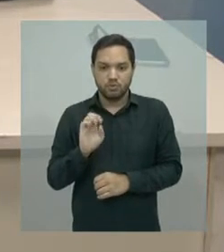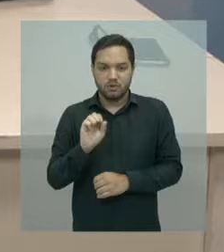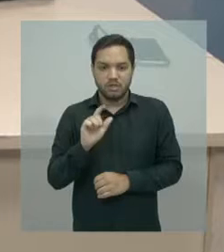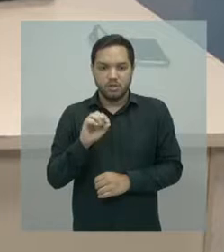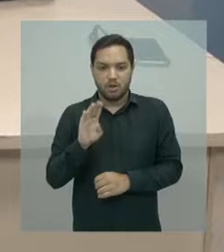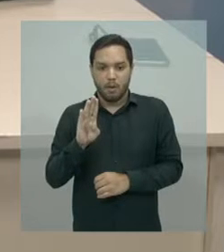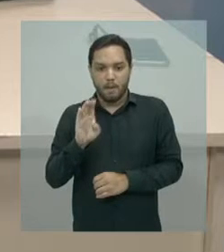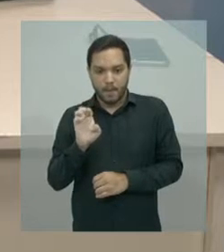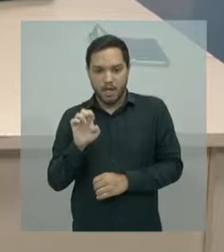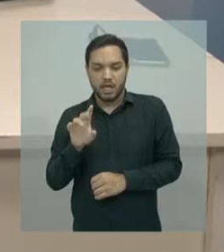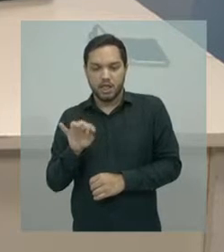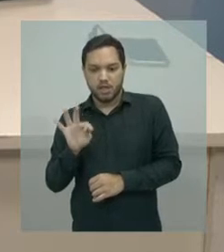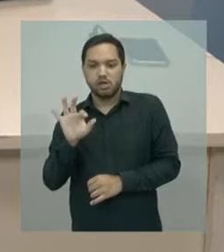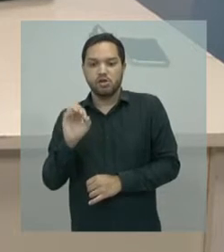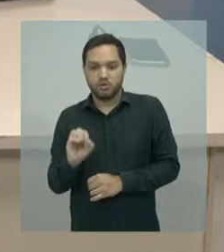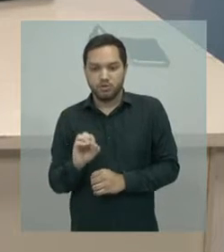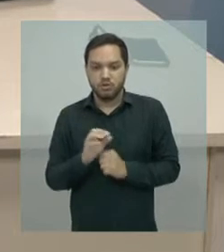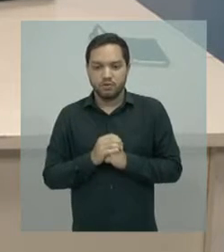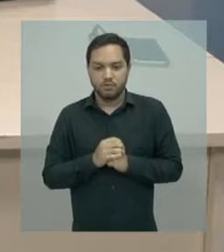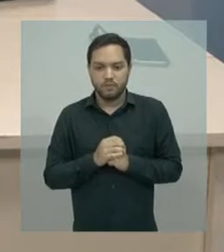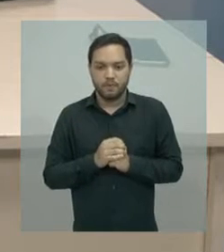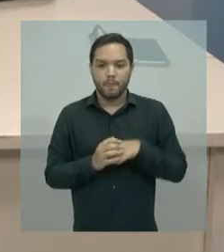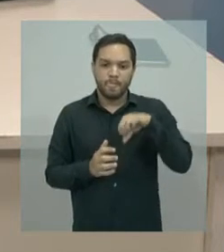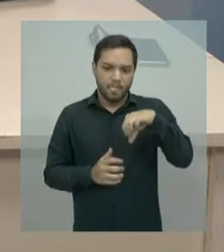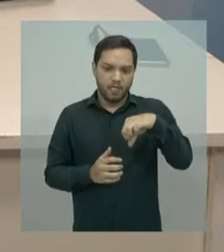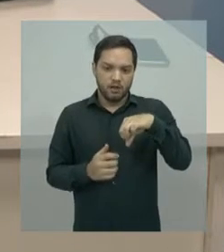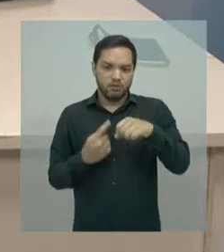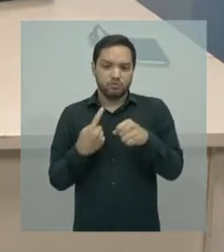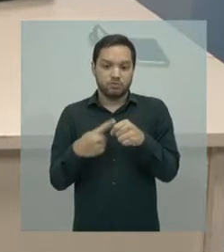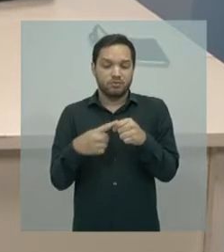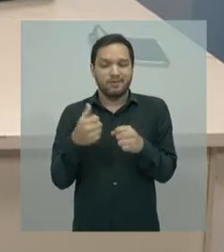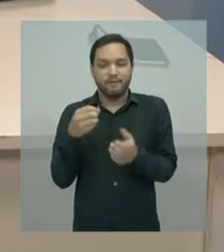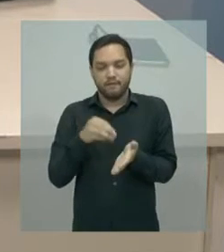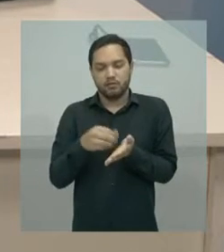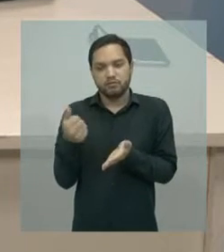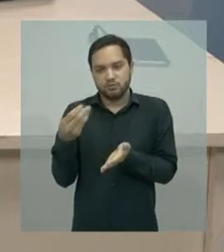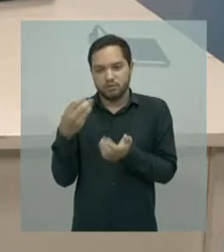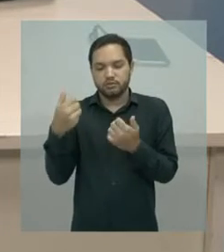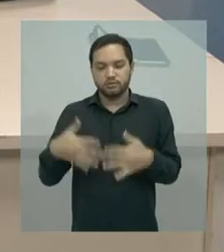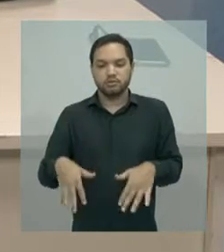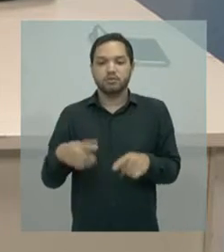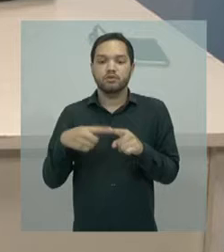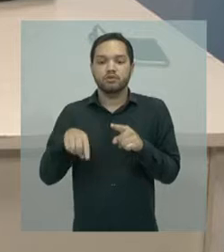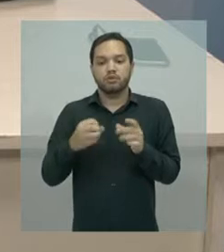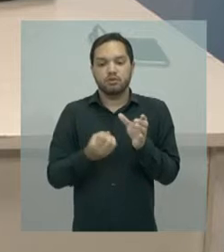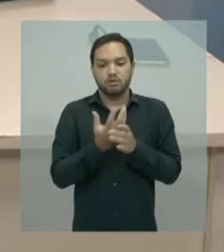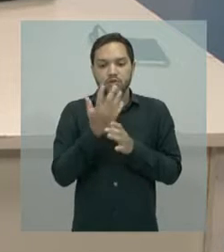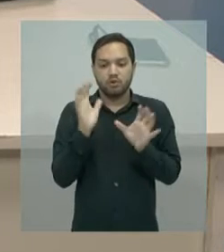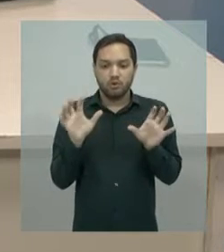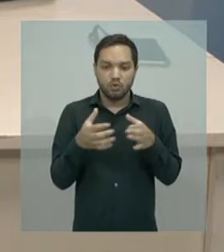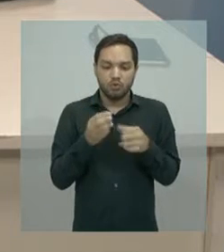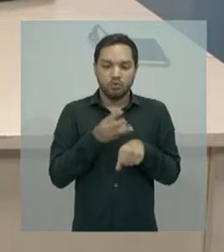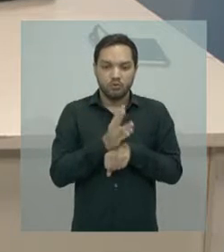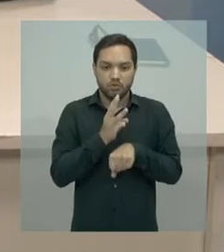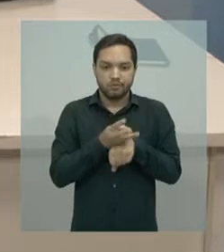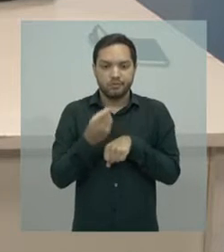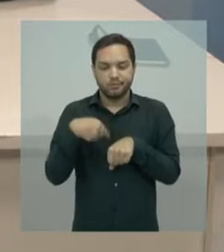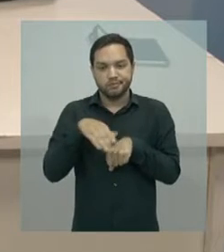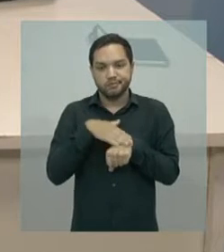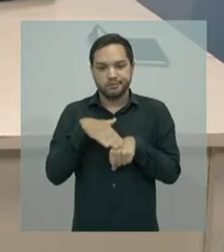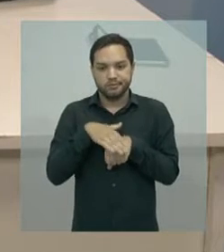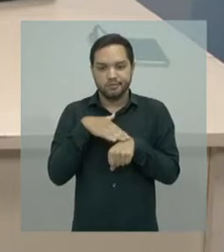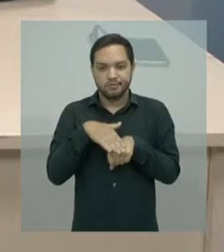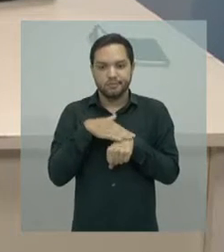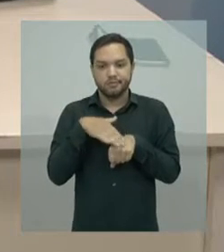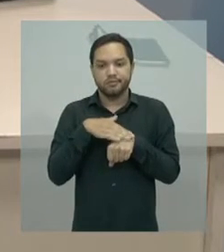São Benedito, né? 9 São Benedito. Eu falei 9 cidades, são 13. São 13, na realidade. Então, nós estamos criando grupos de WhatsApp, para poder mandar